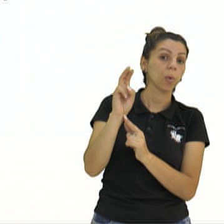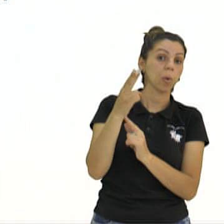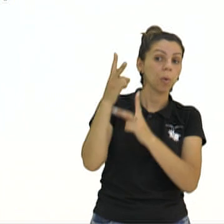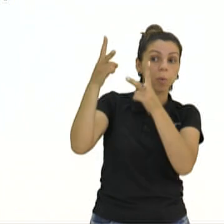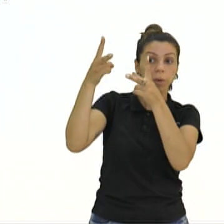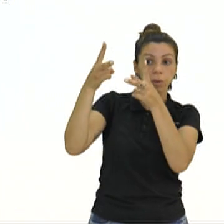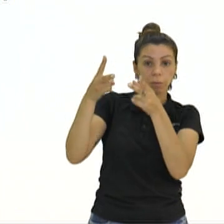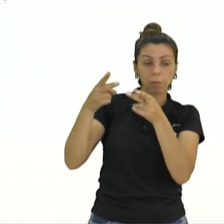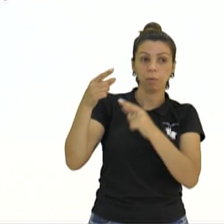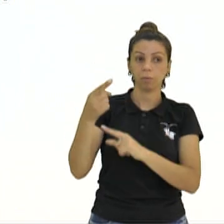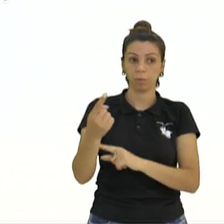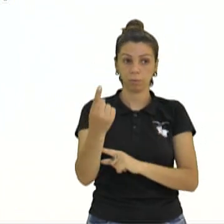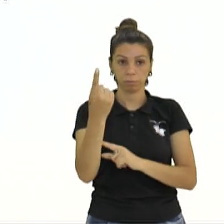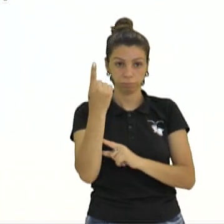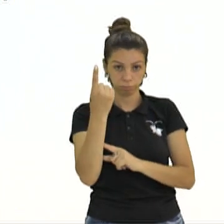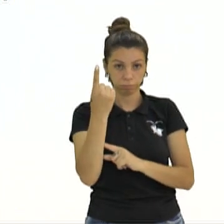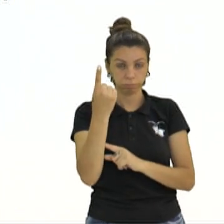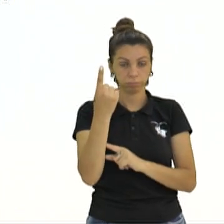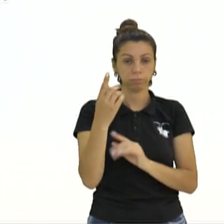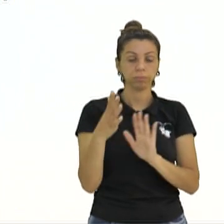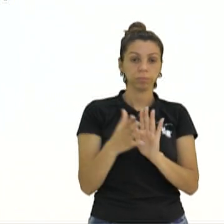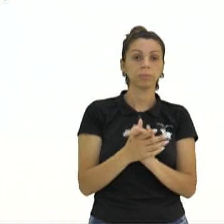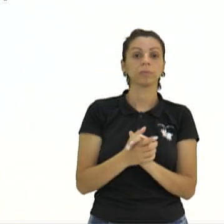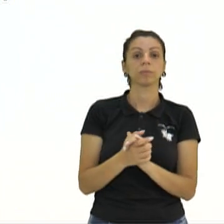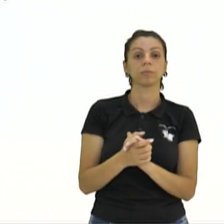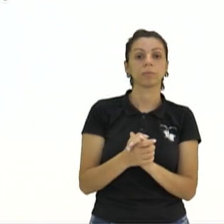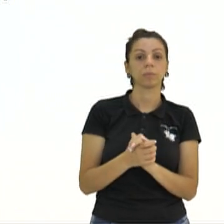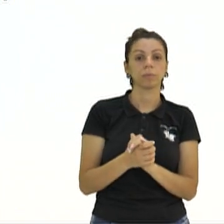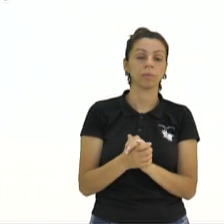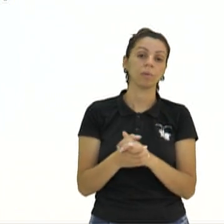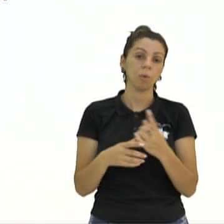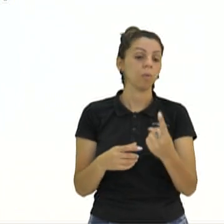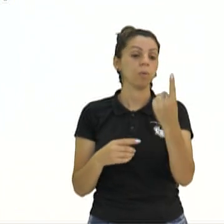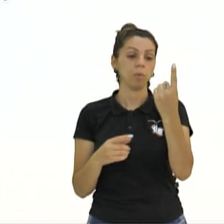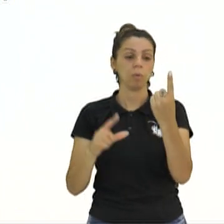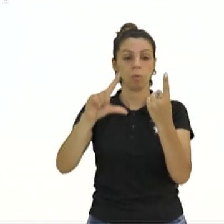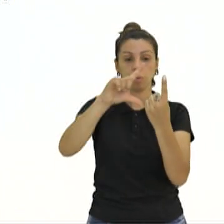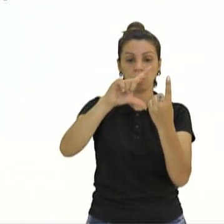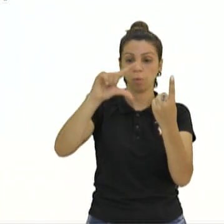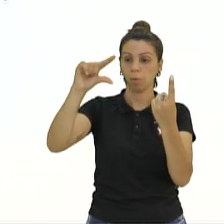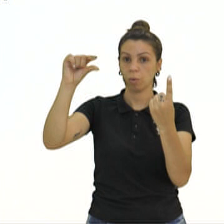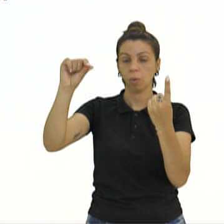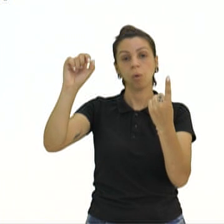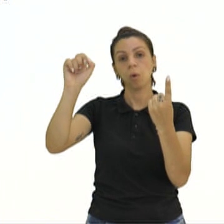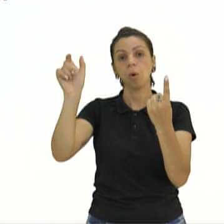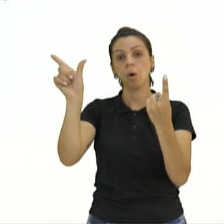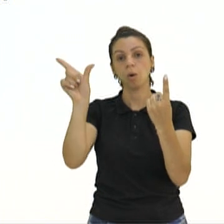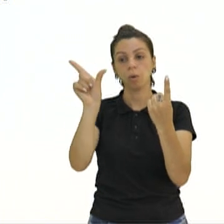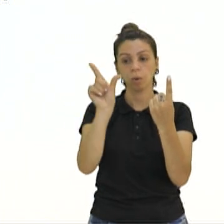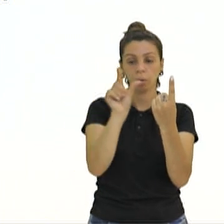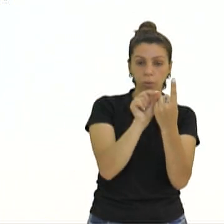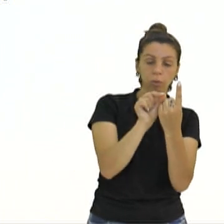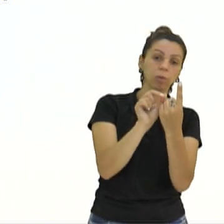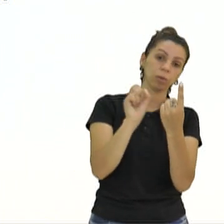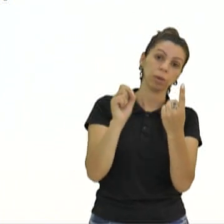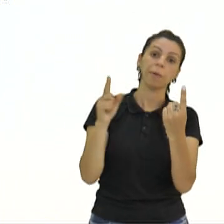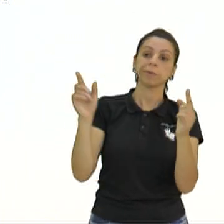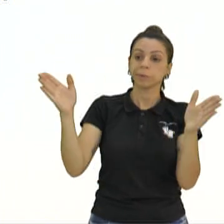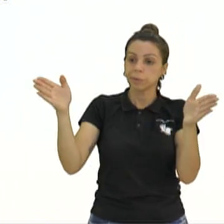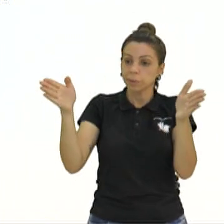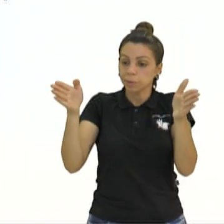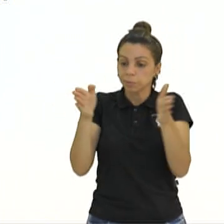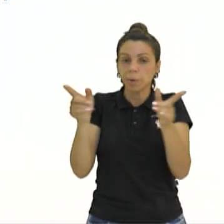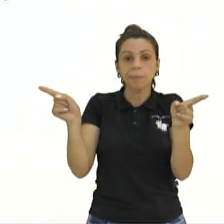multiplicar pela potência de 10, ele tem que ser maior ou igual a 1, porque pode ser 1, mas ele tem que ser menor do que 10, porque não